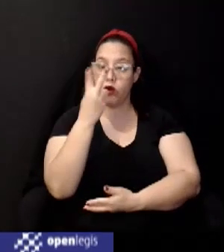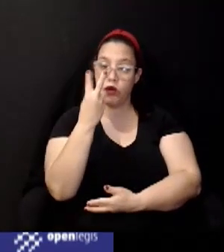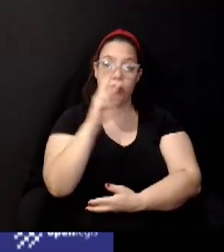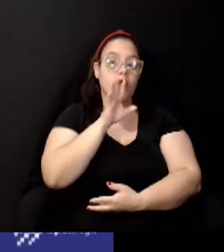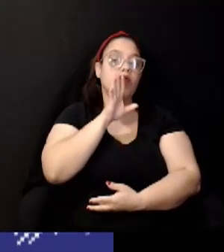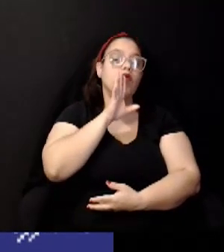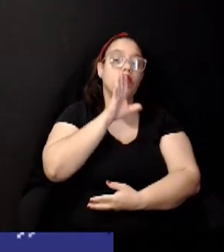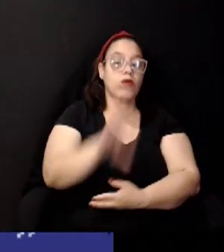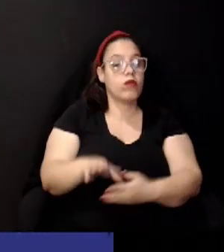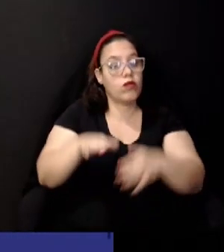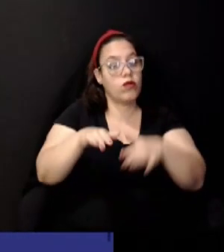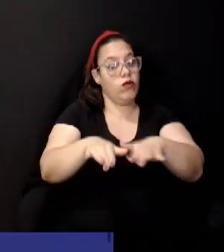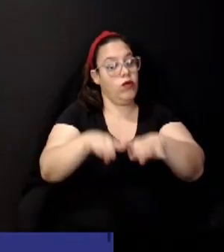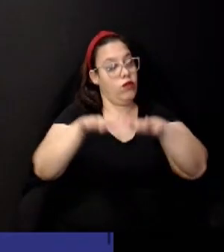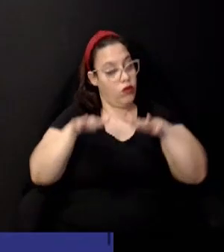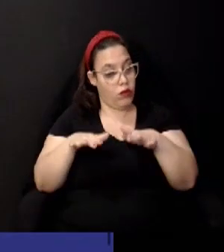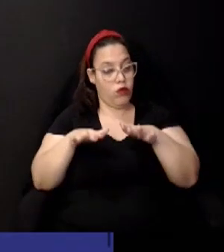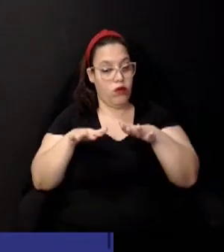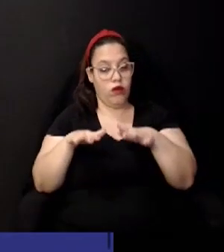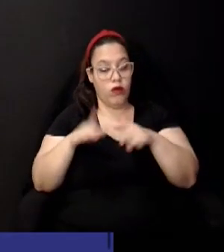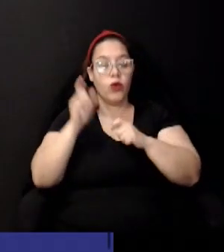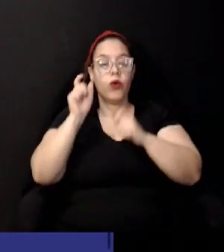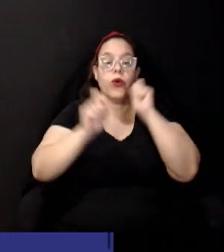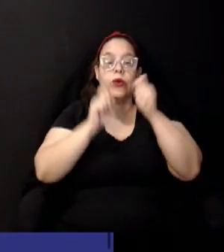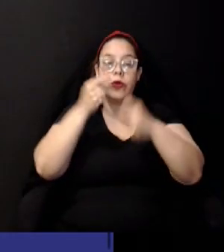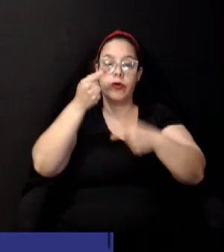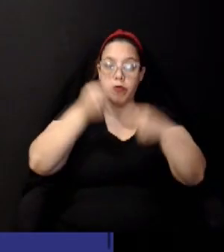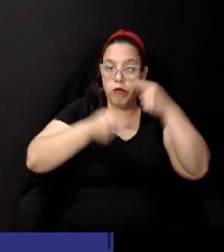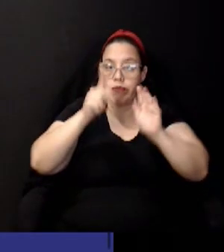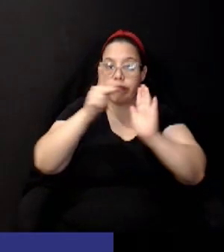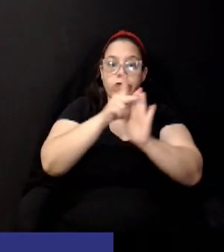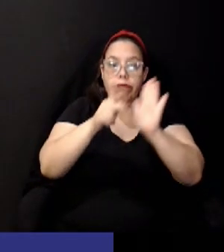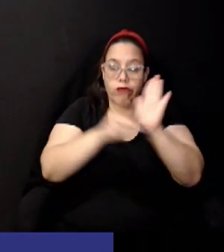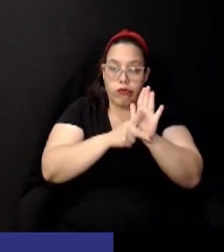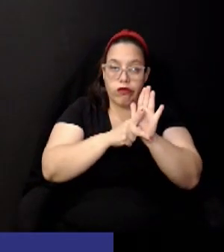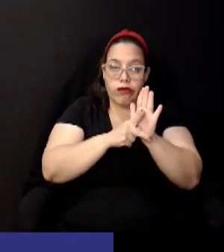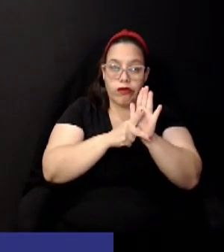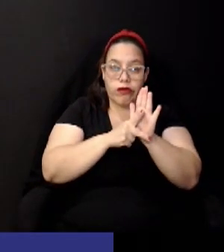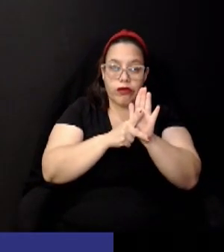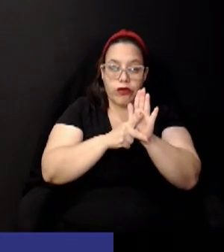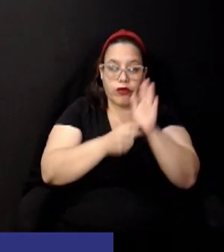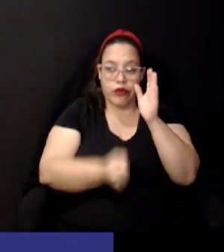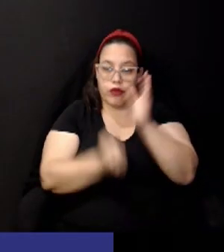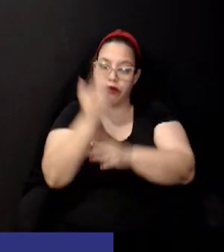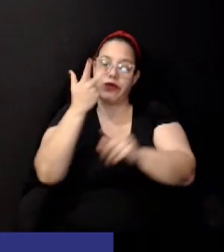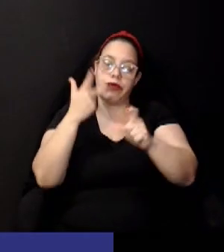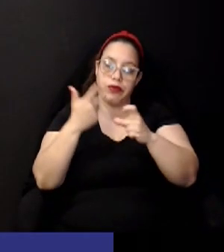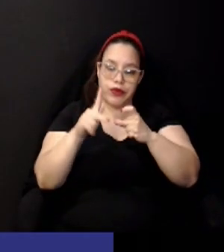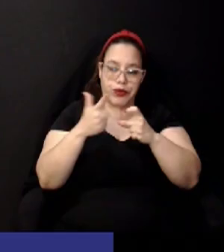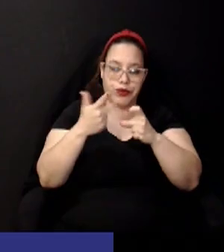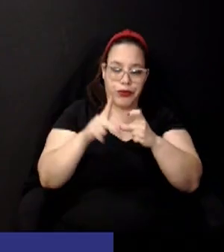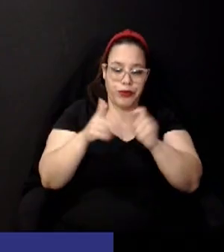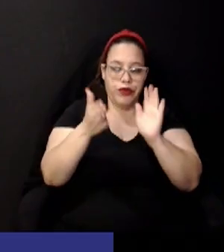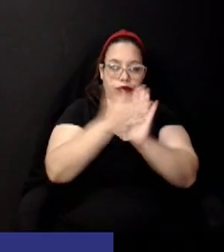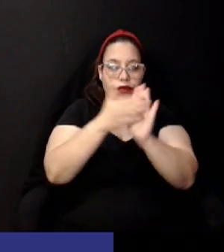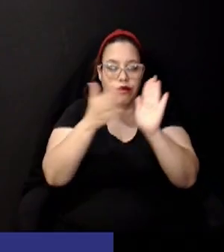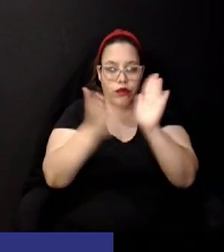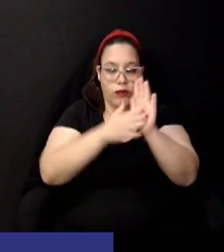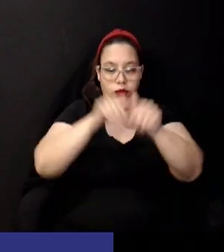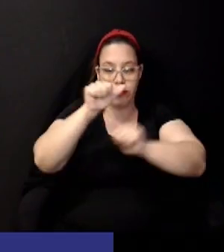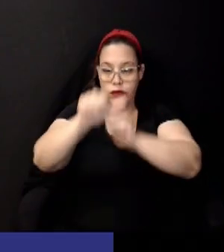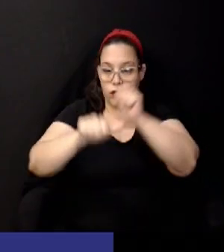audiência pública que vai debater um projeto de lei enviado pelo Poder Executivo que propõe alterações em uma